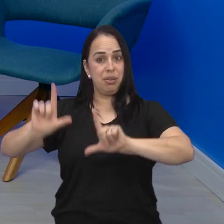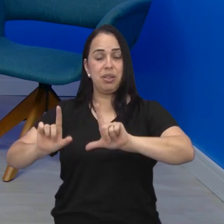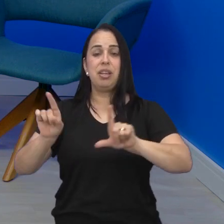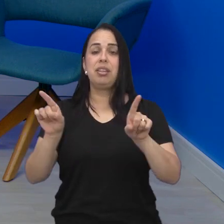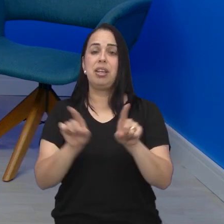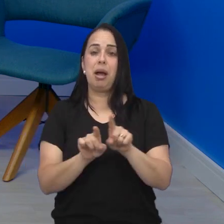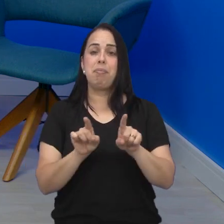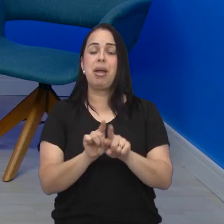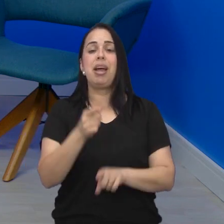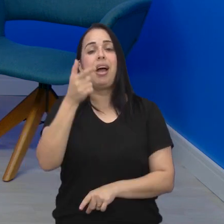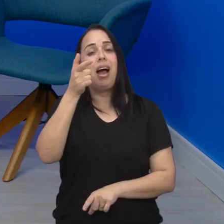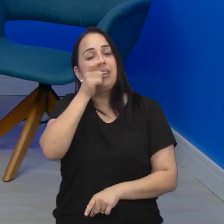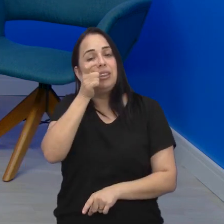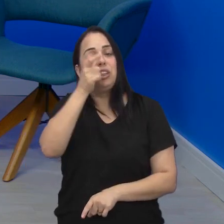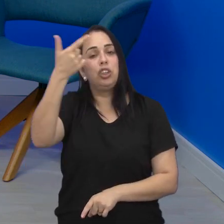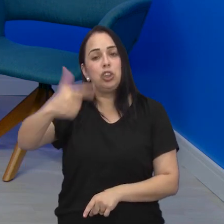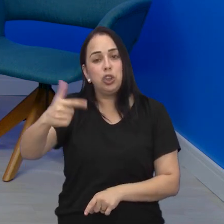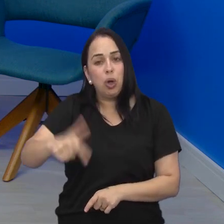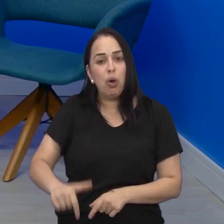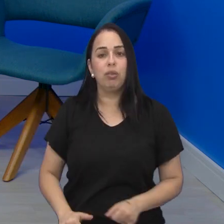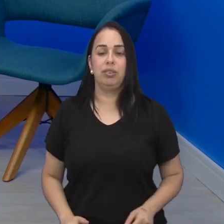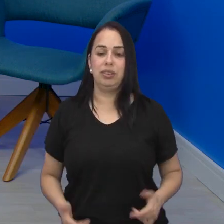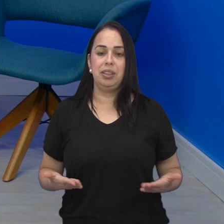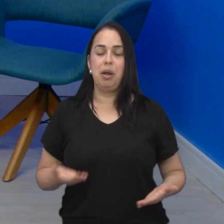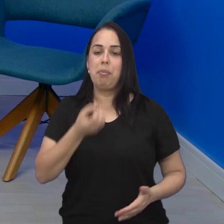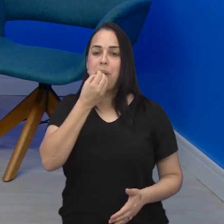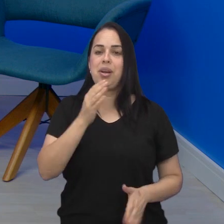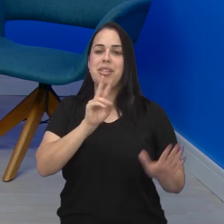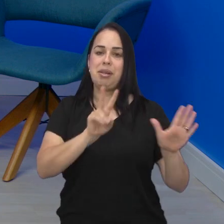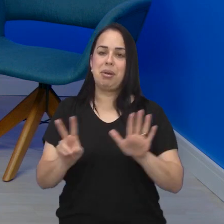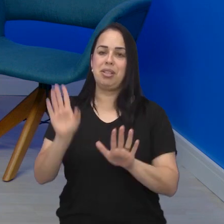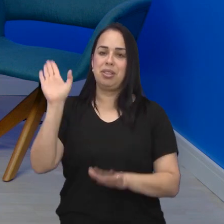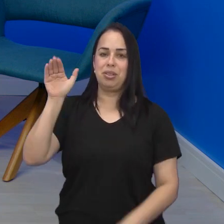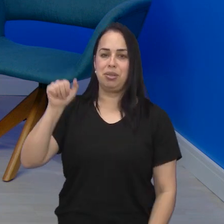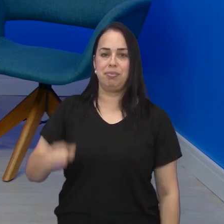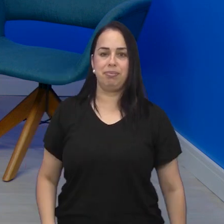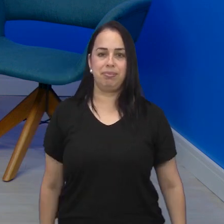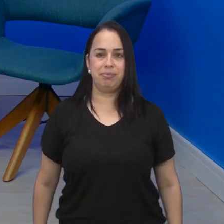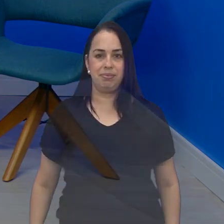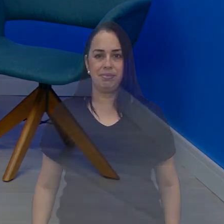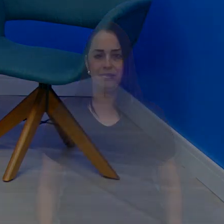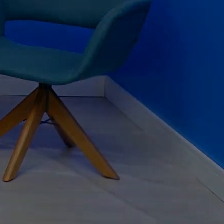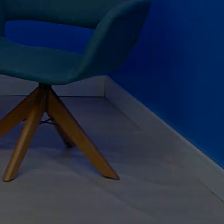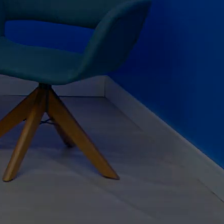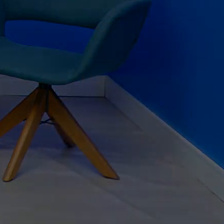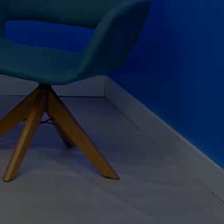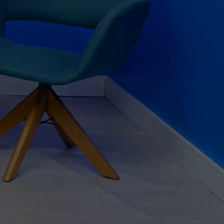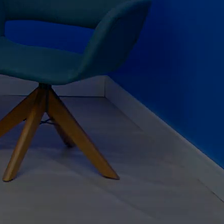pode acompanhar também as nossas reprises durante a semana. É isso aí, gente. Boa semana a todos. Tchau, tchau.